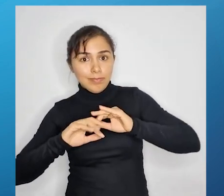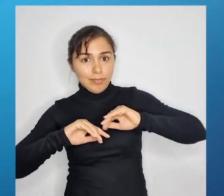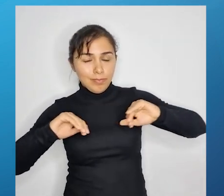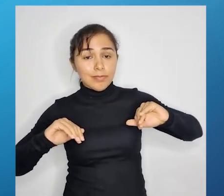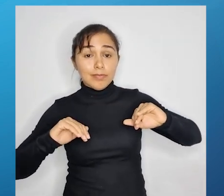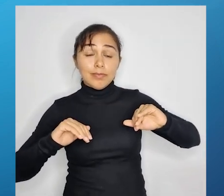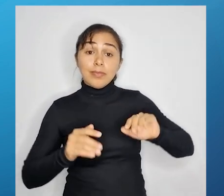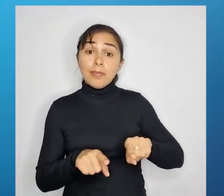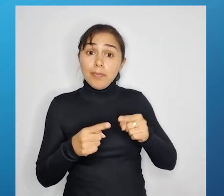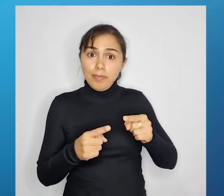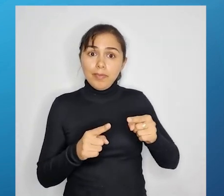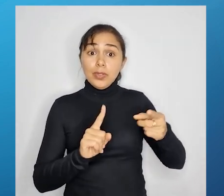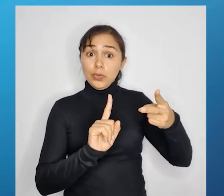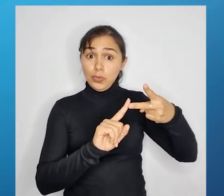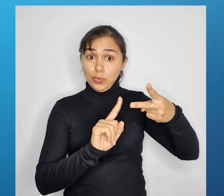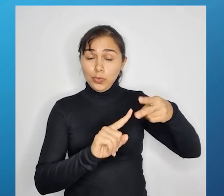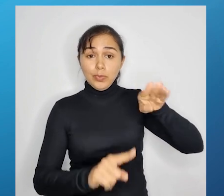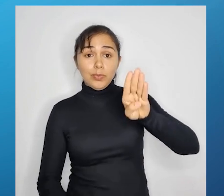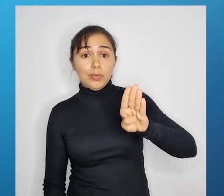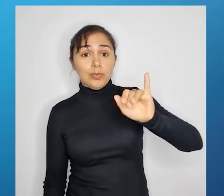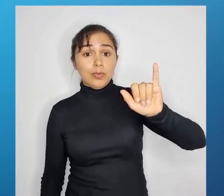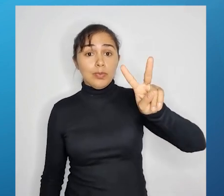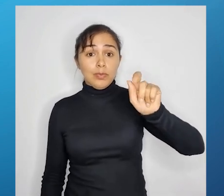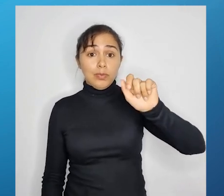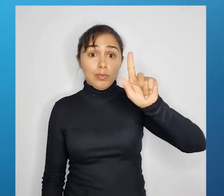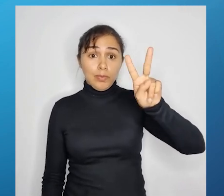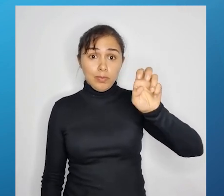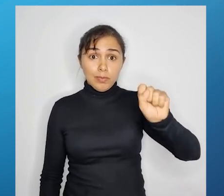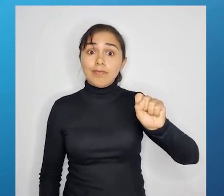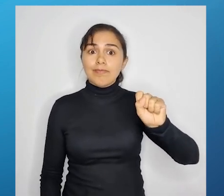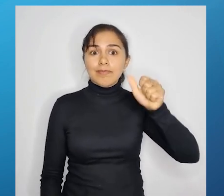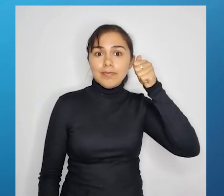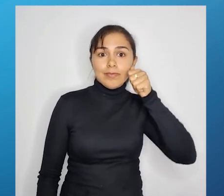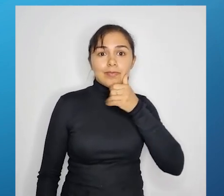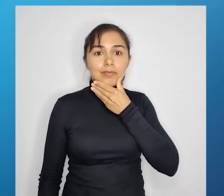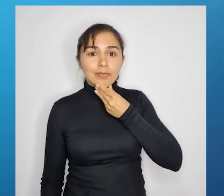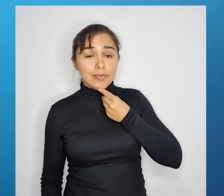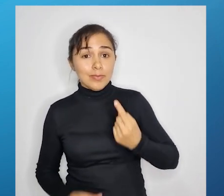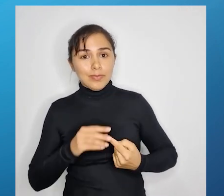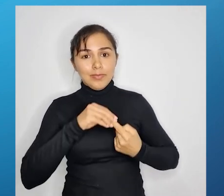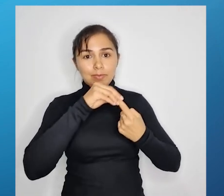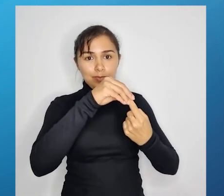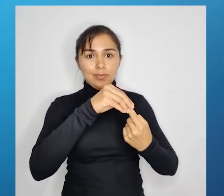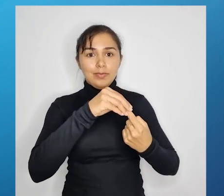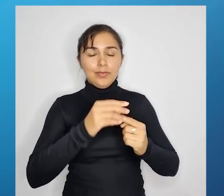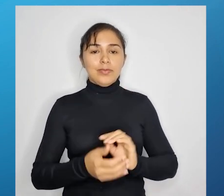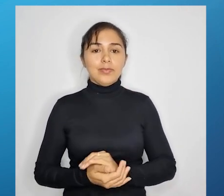são hermafroditas, apresentam tanto o sexo masculino como feminino em um único animal.